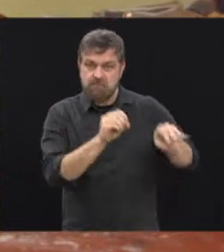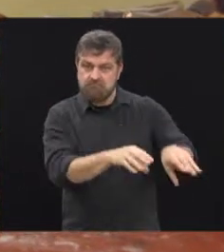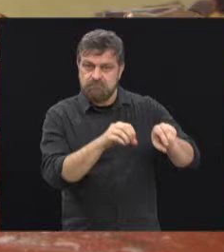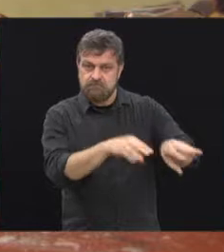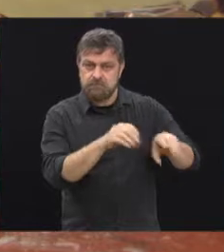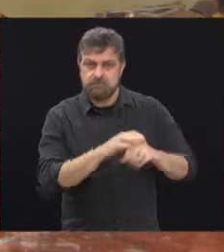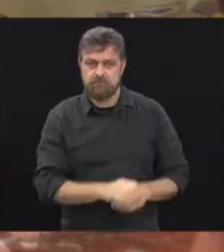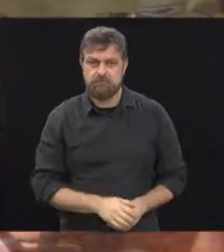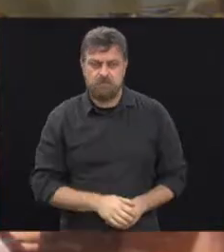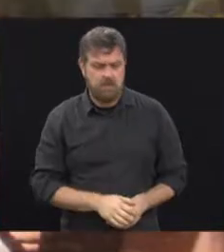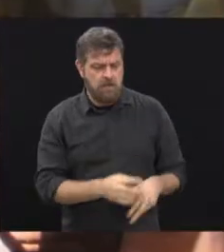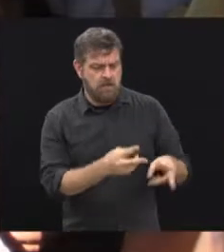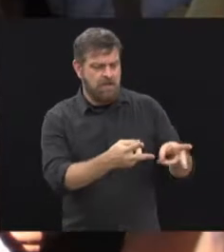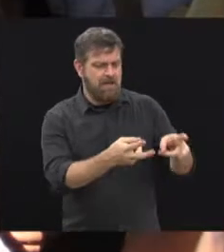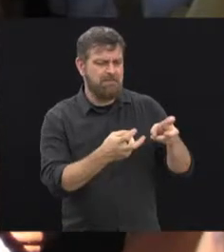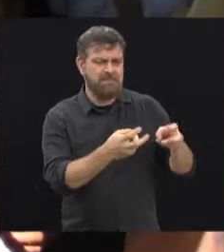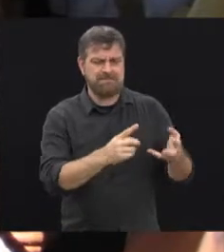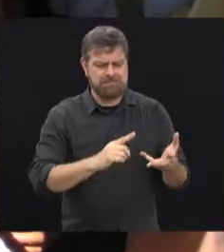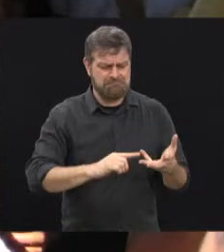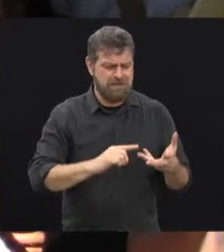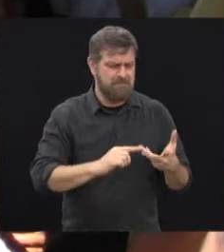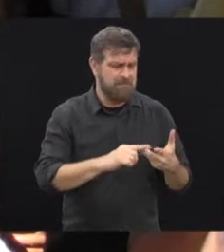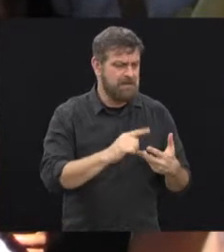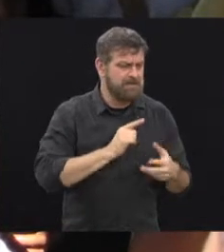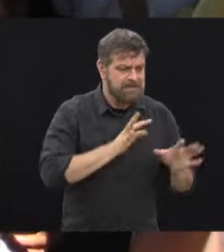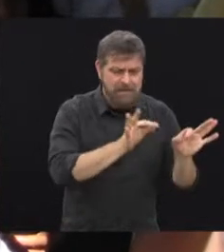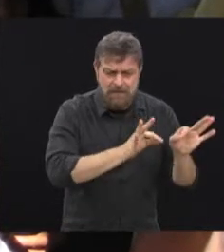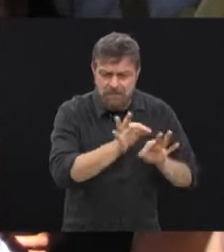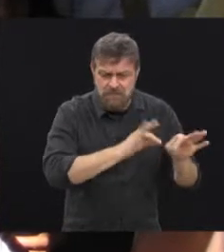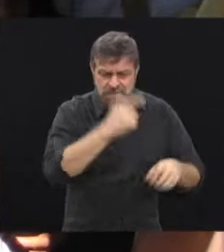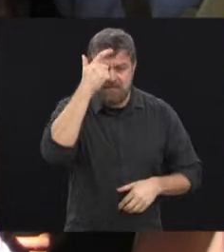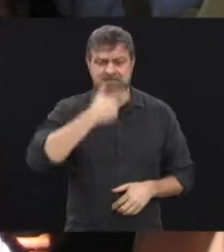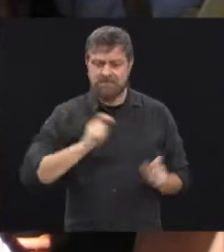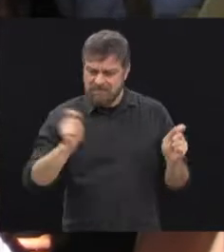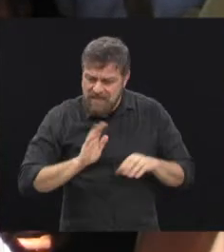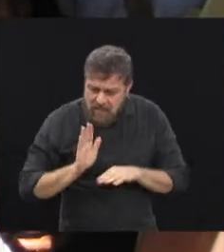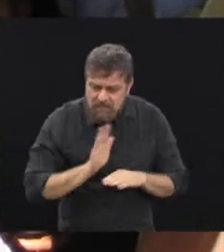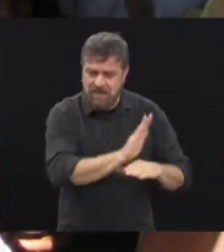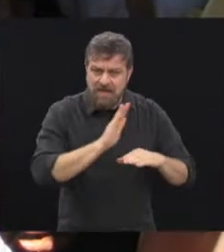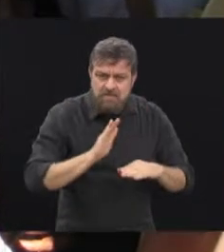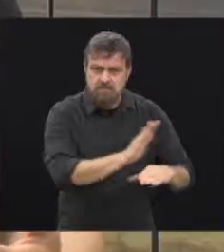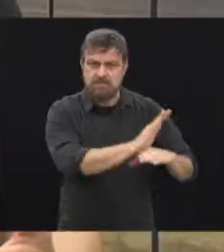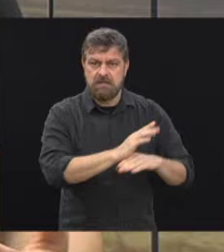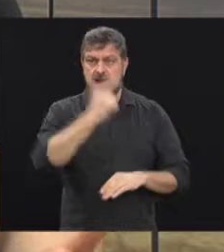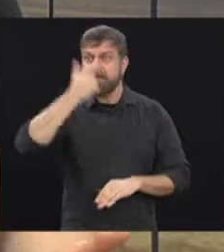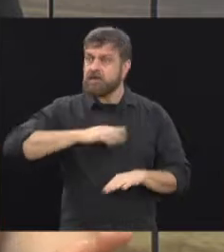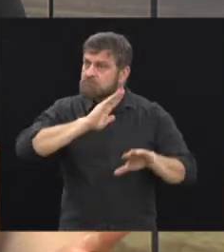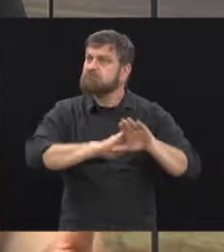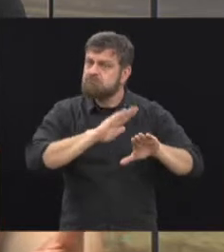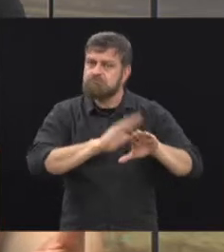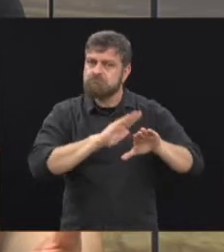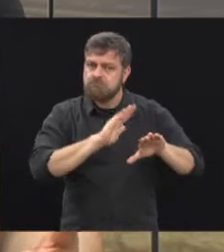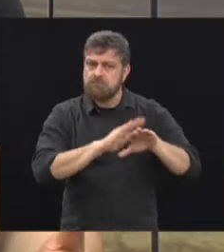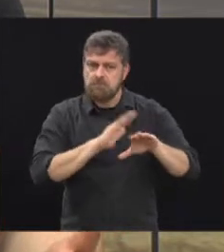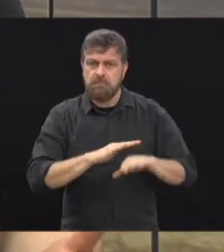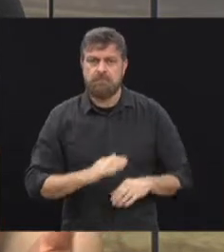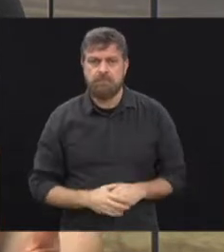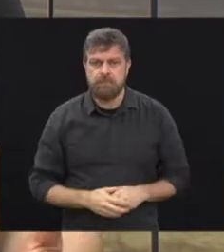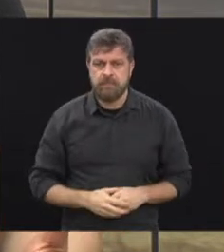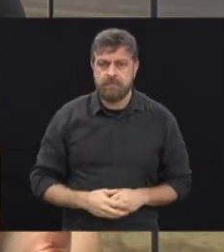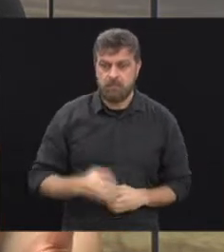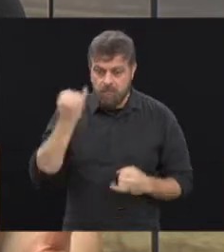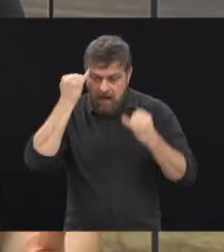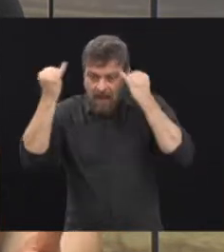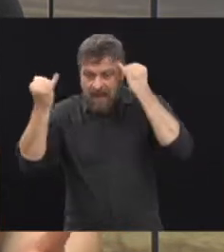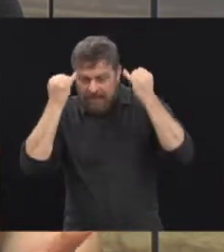percebia que tinha uma infinidade de projetos que eu poderia ajudar e eu comecei a fazer. Então a ideia também é a gente